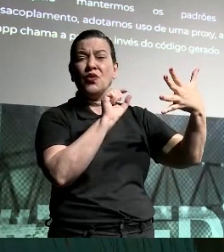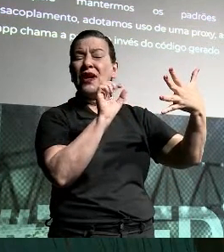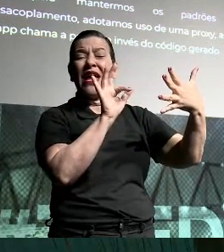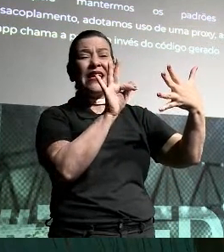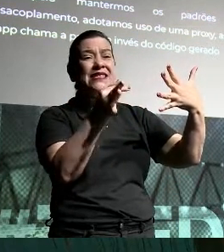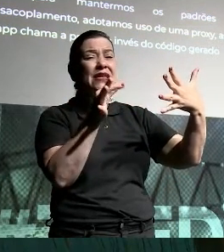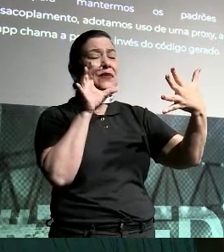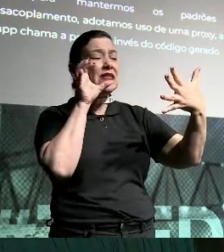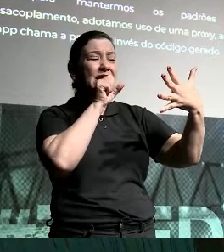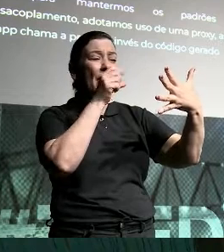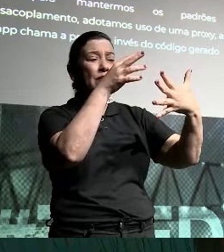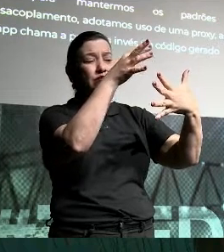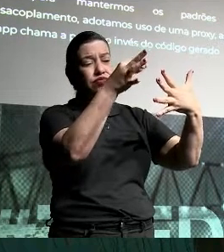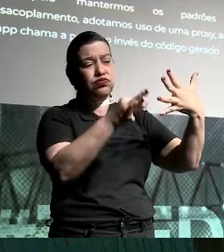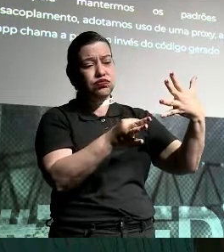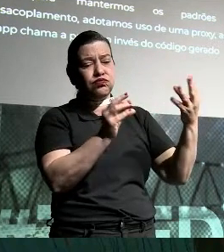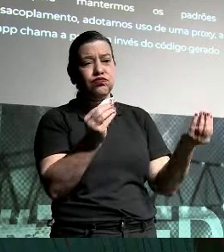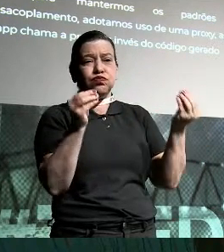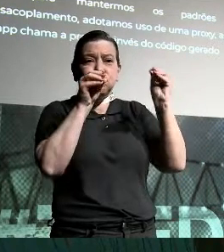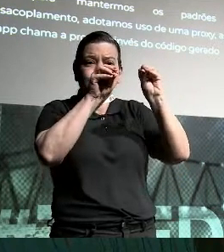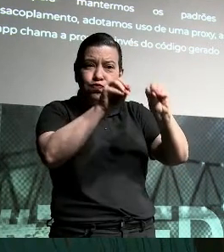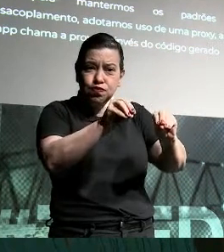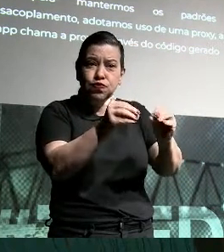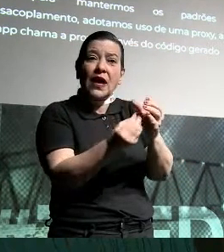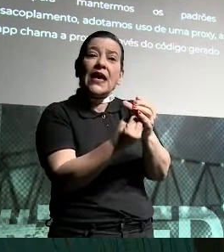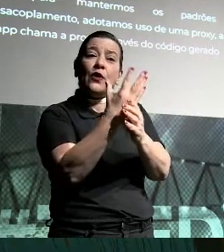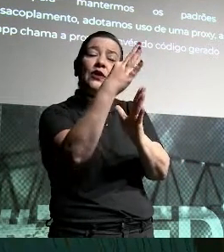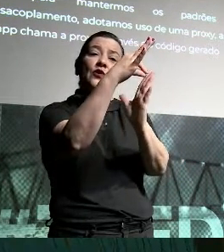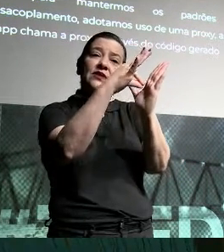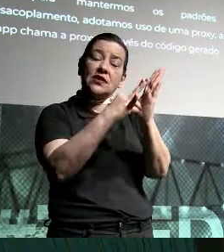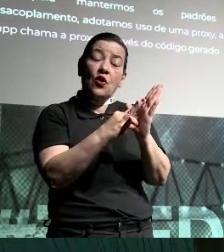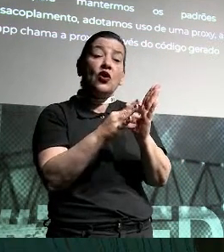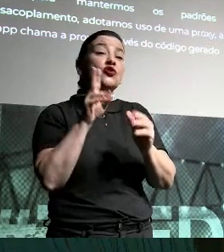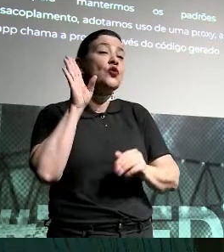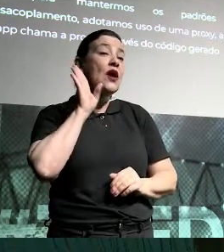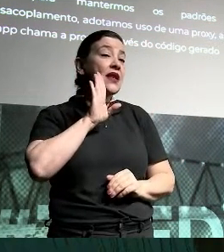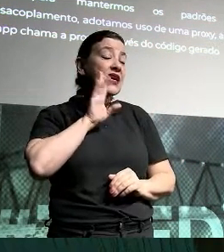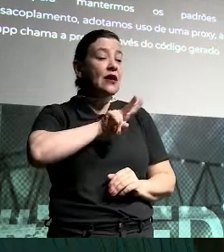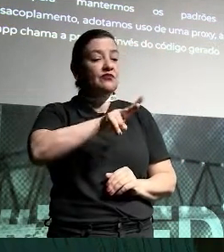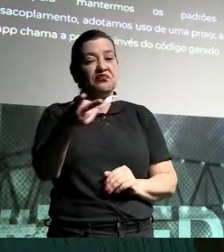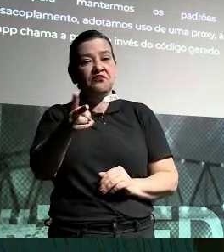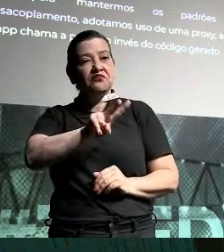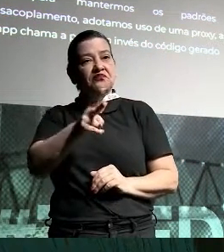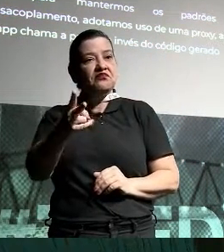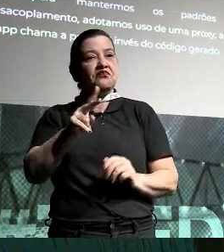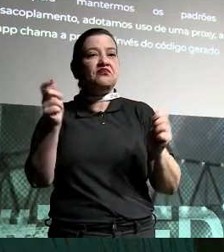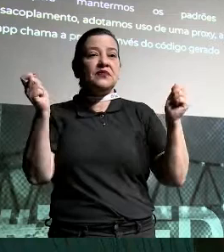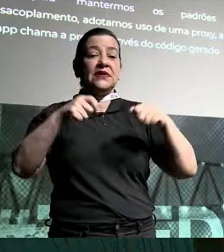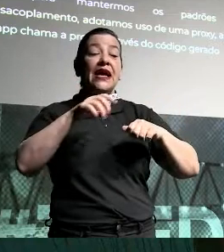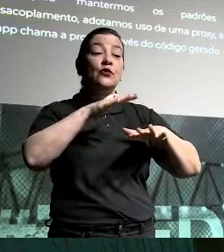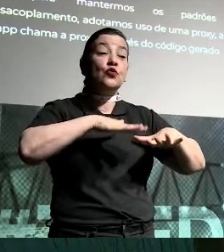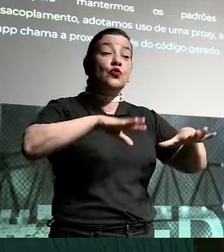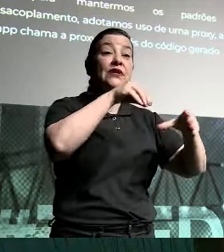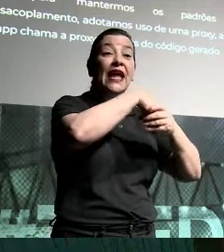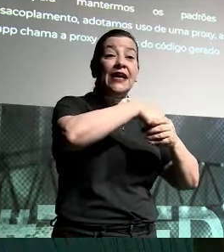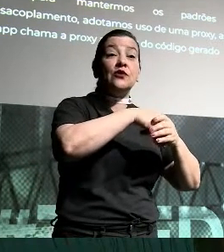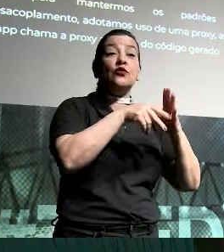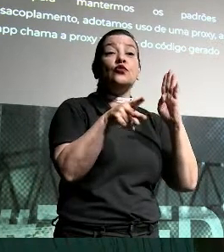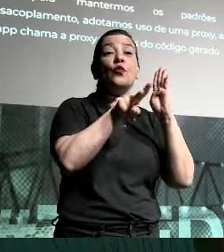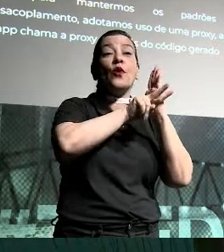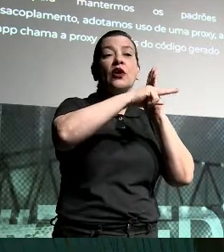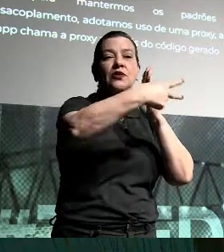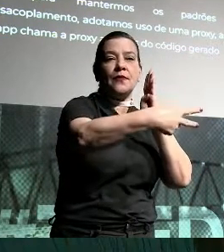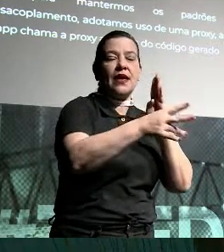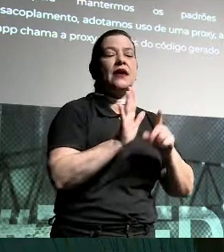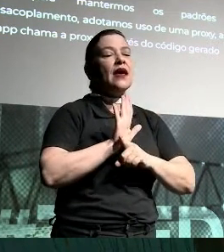muito rápido e muito fácil, né? Então, é muito legal assim, esse package ter oferecido isso para a gente. E isso ajuda